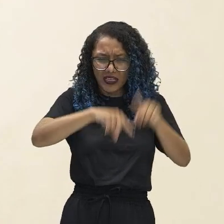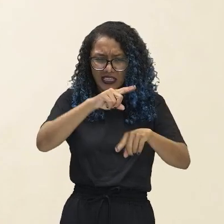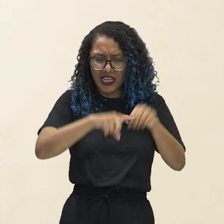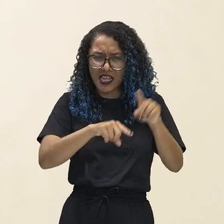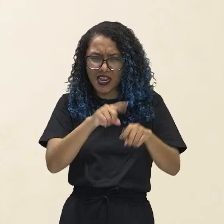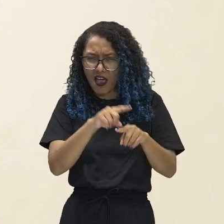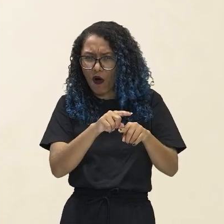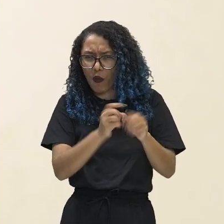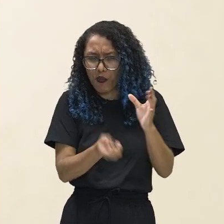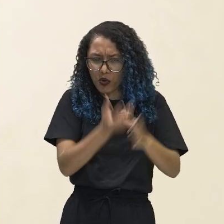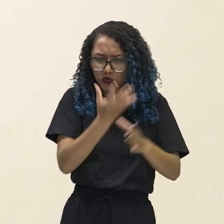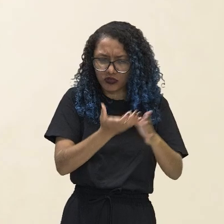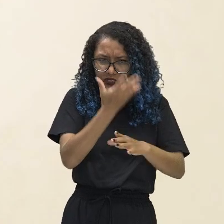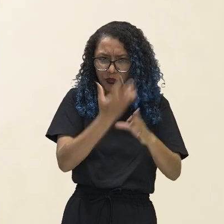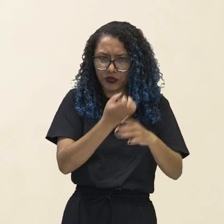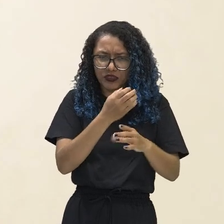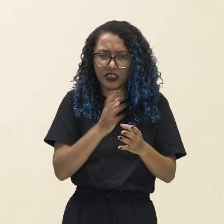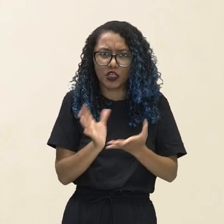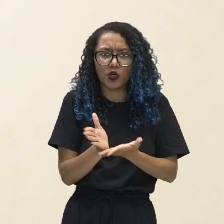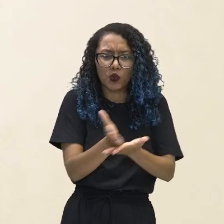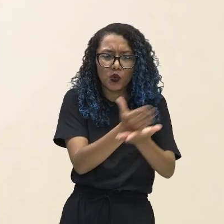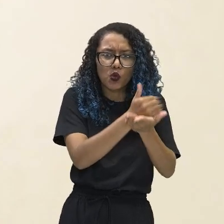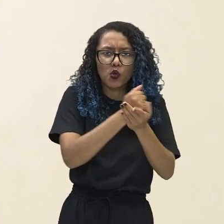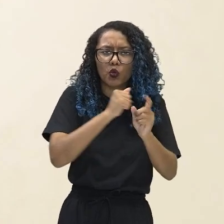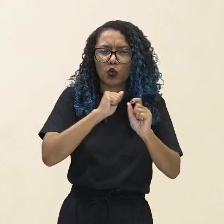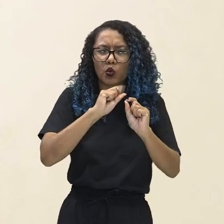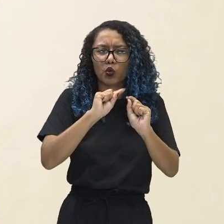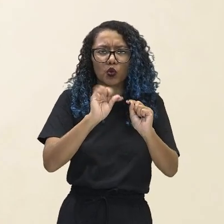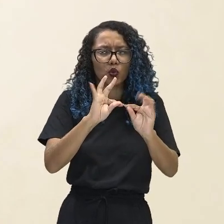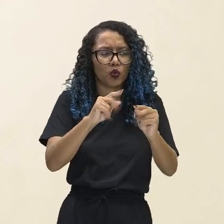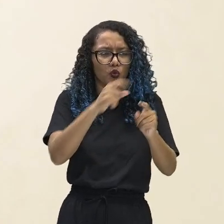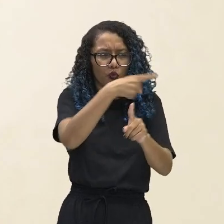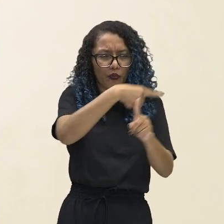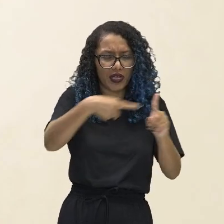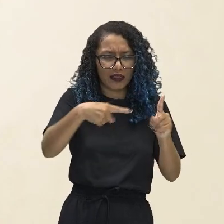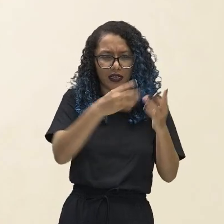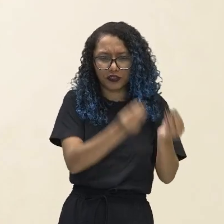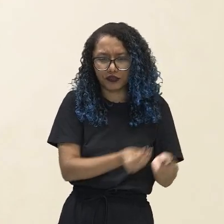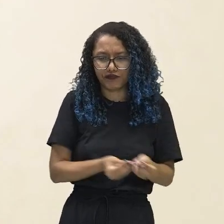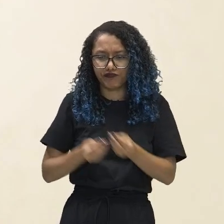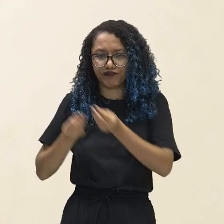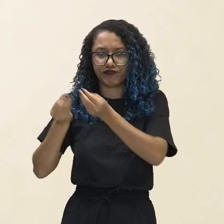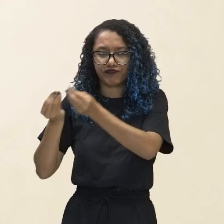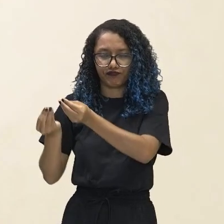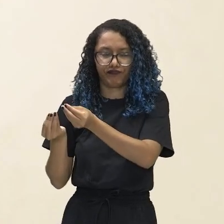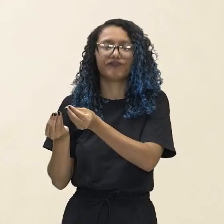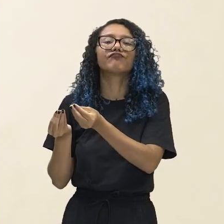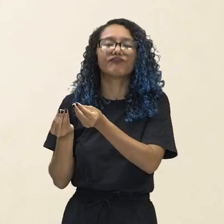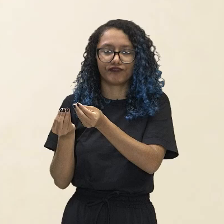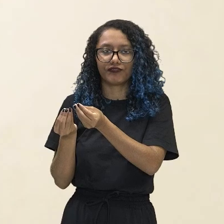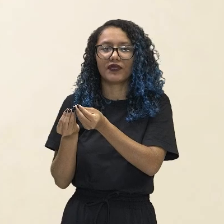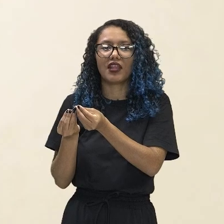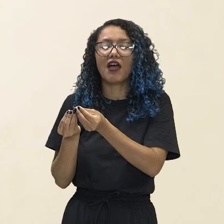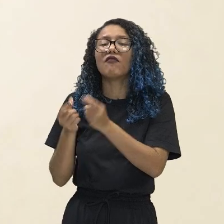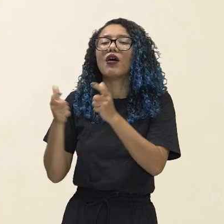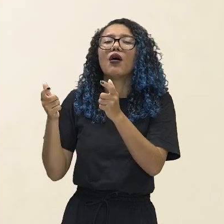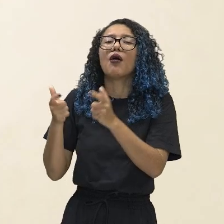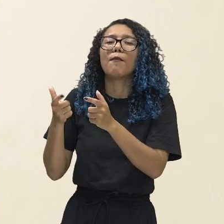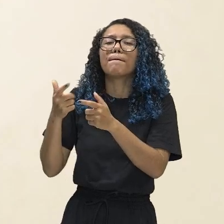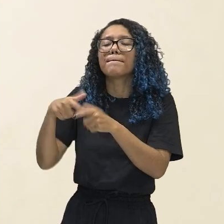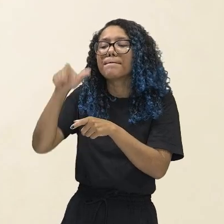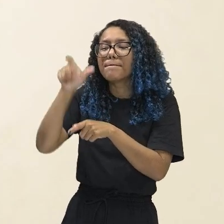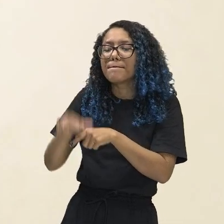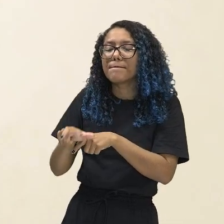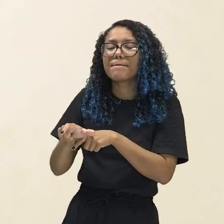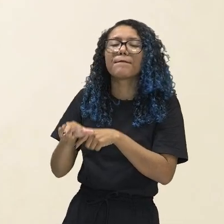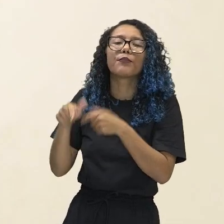ou seja, os servos produziam no chamado manso servil, só que metade da produção era destinado ali para o